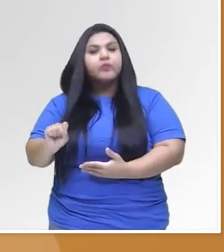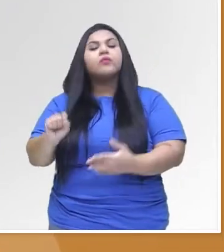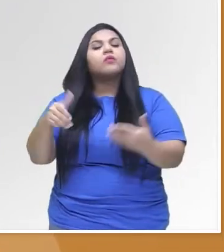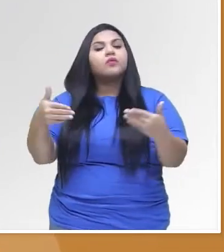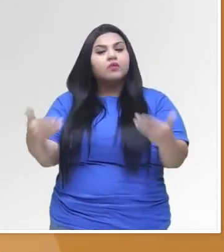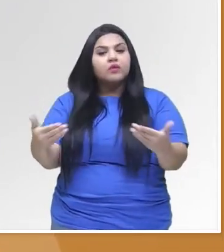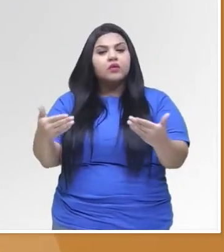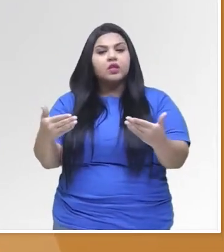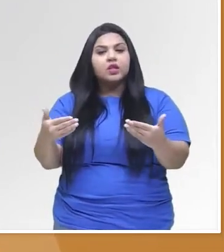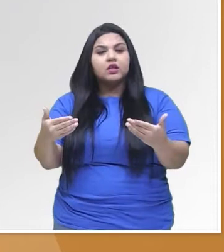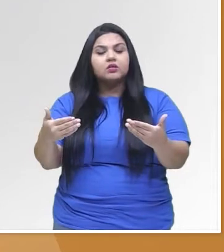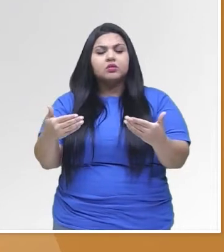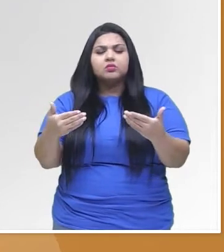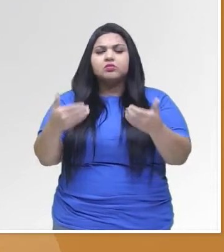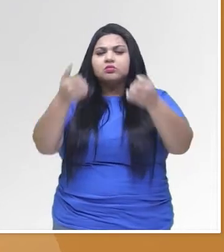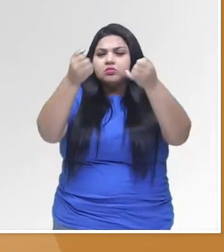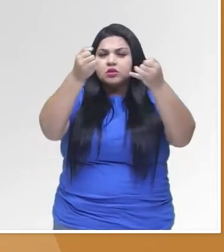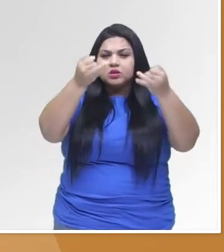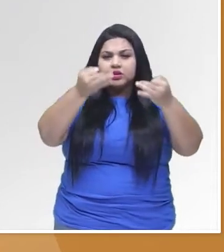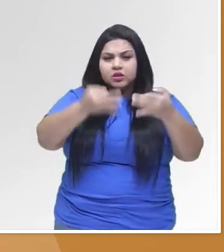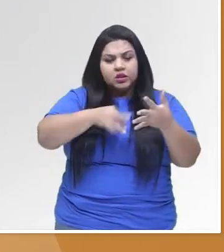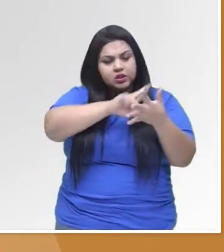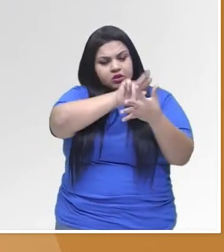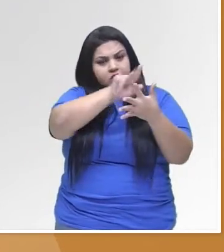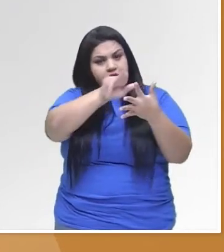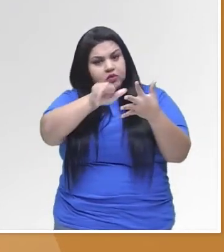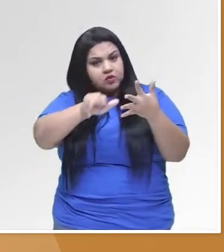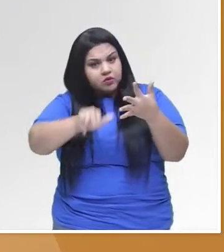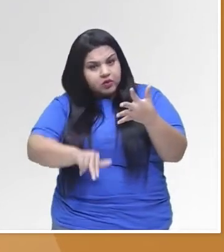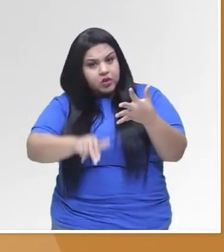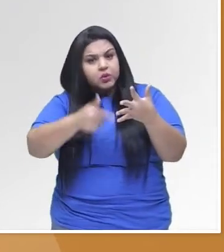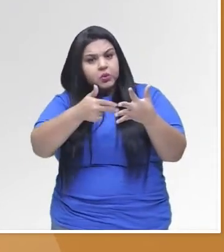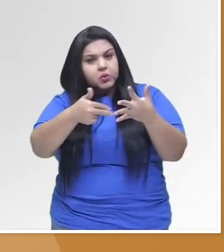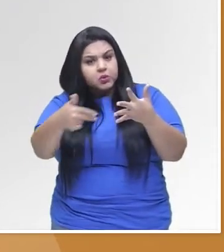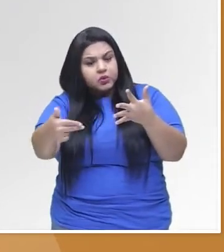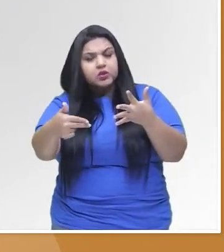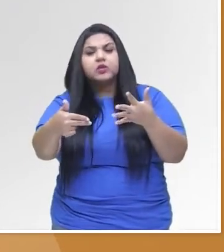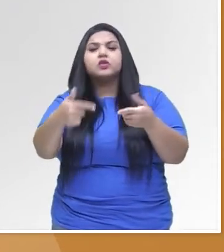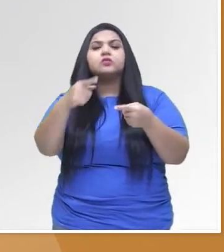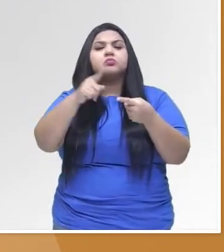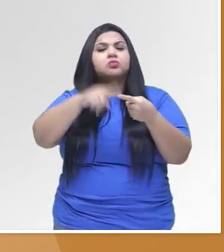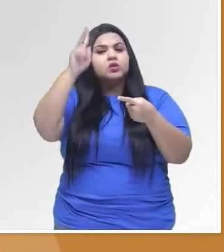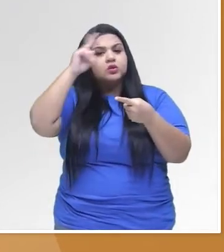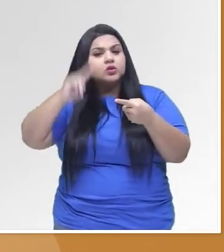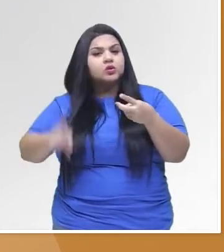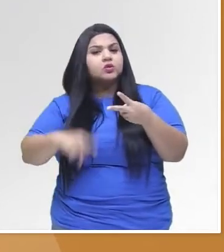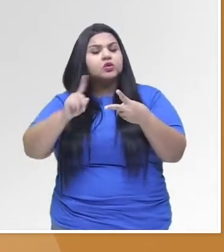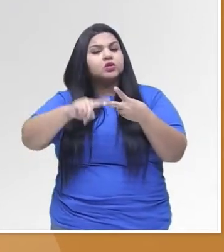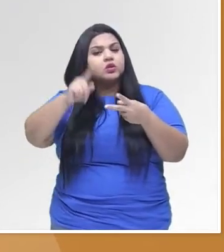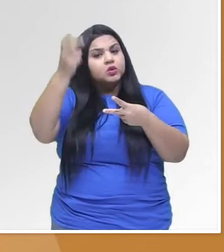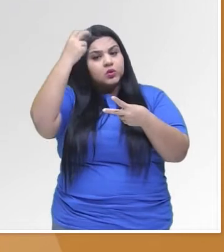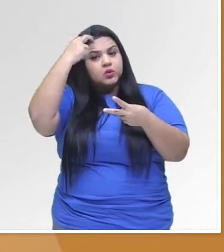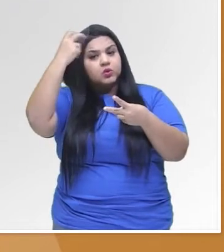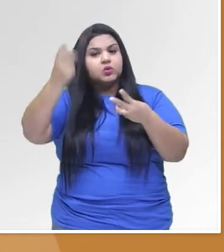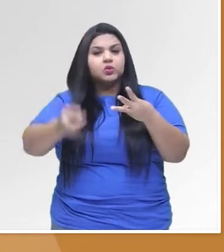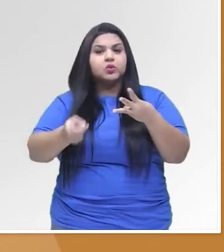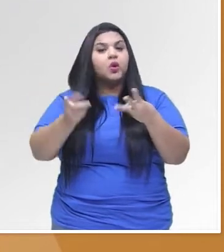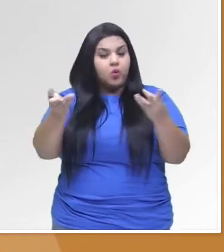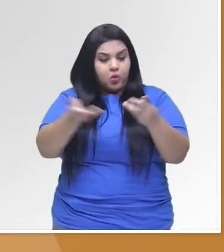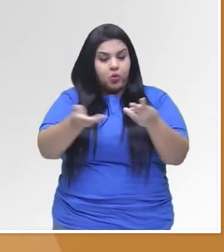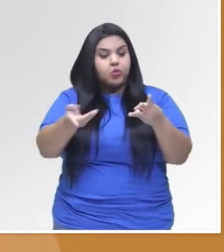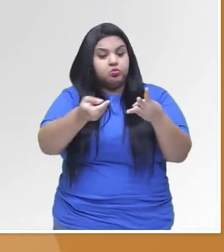aí abordando diversos elementos, né? Falamos dos elementos históricos, elementos culturais. Hoje